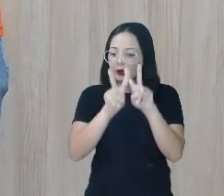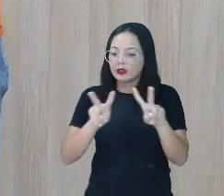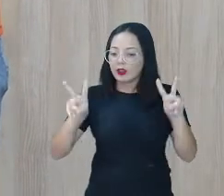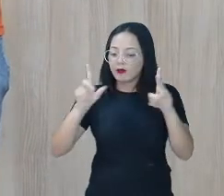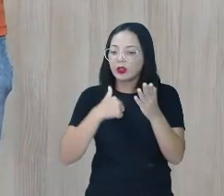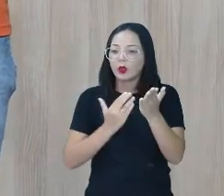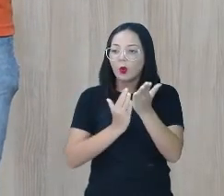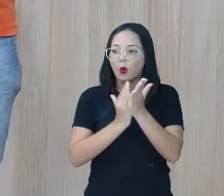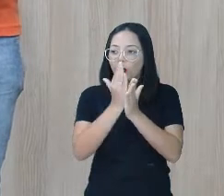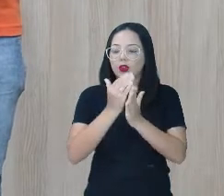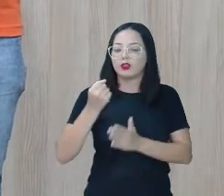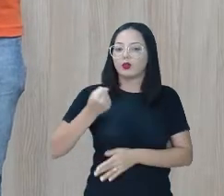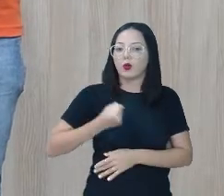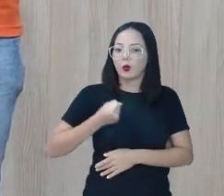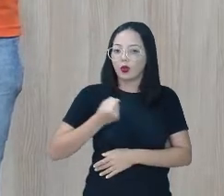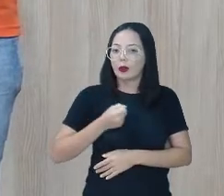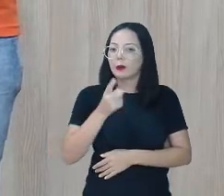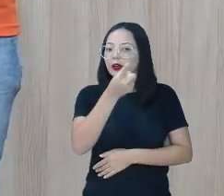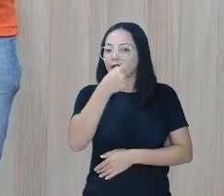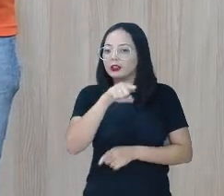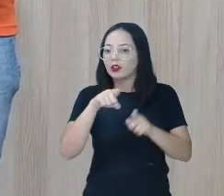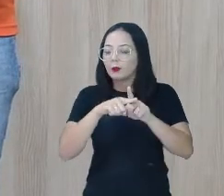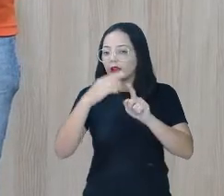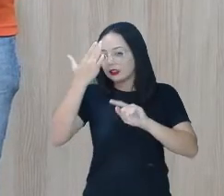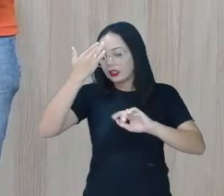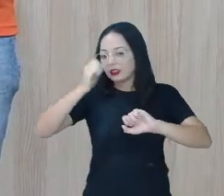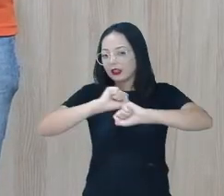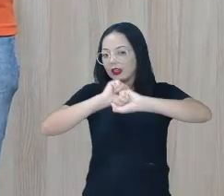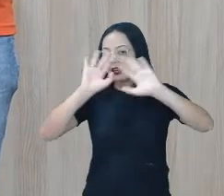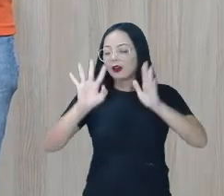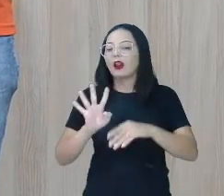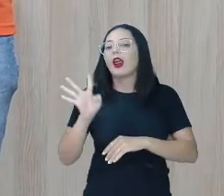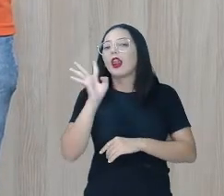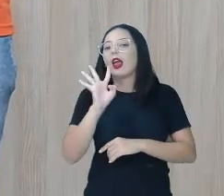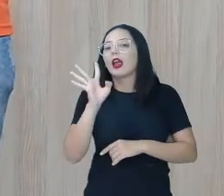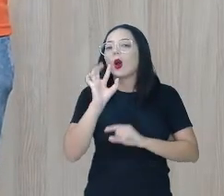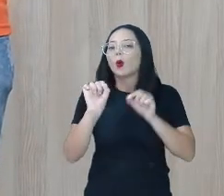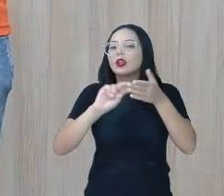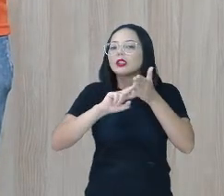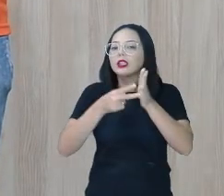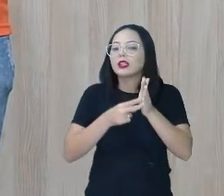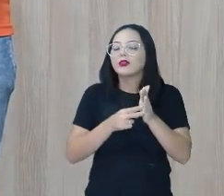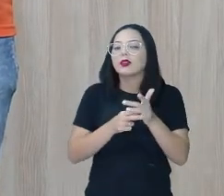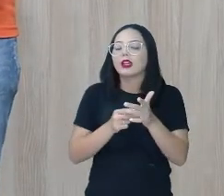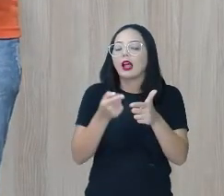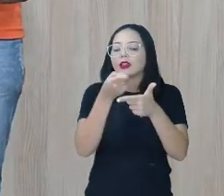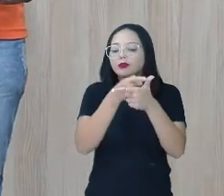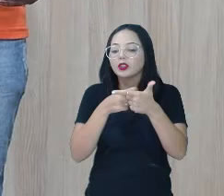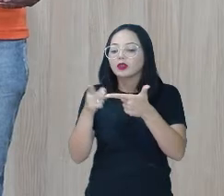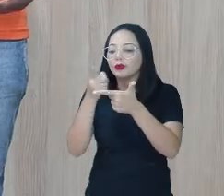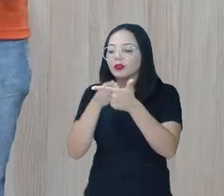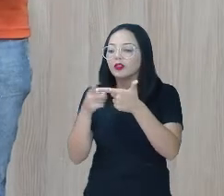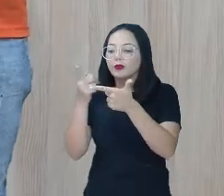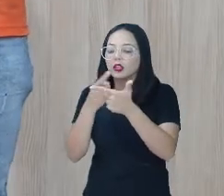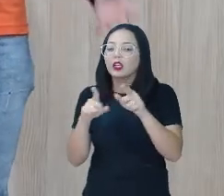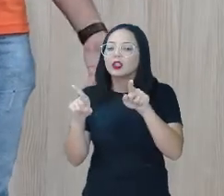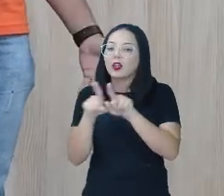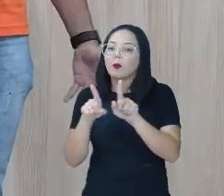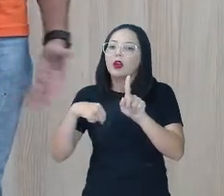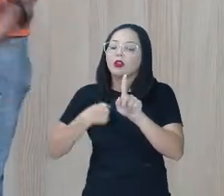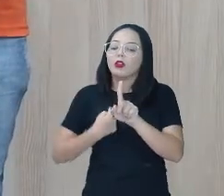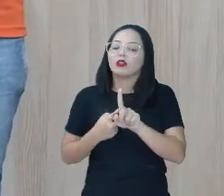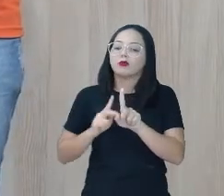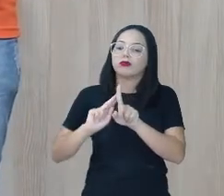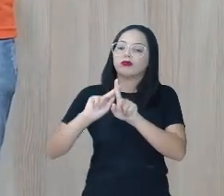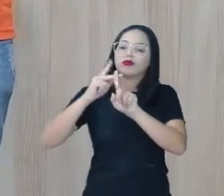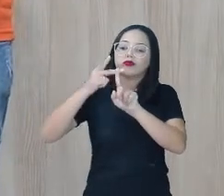aí com os números, para que você tenha uma ideia bem legal do que significa a fatoração. E aí a gente vai elevando o nível, né,